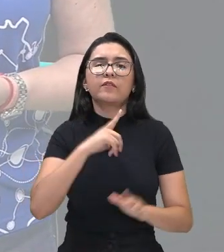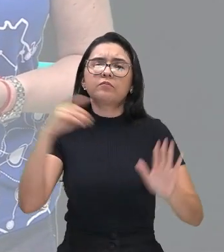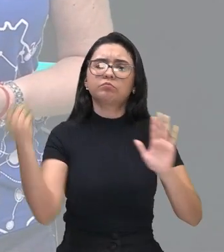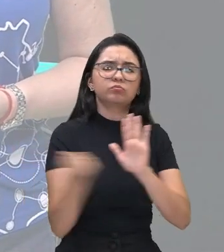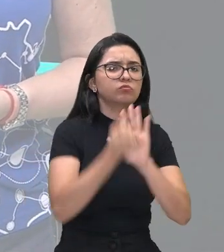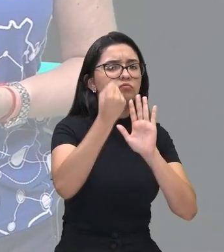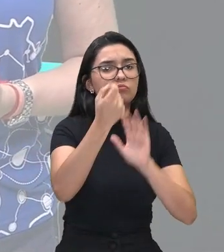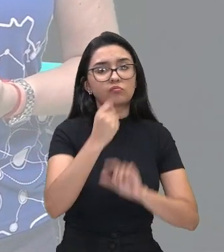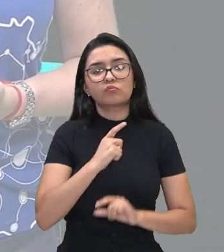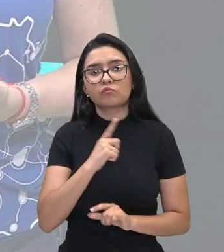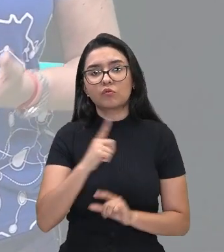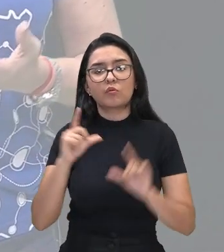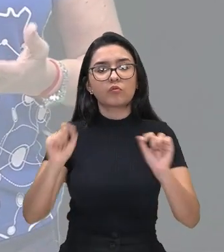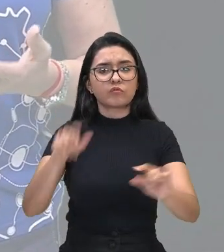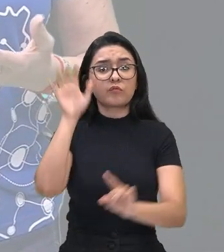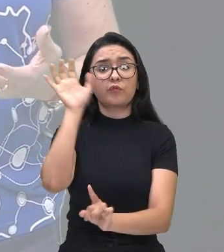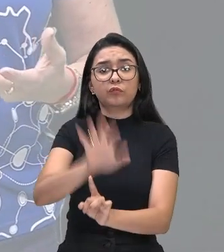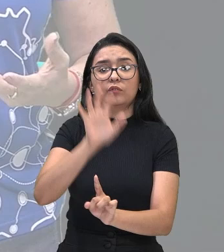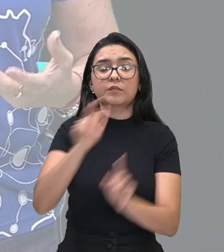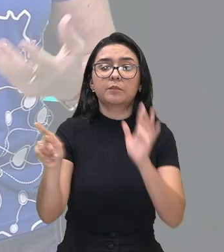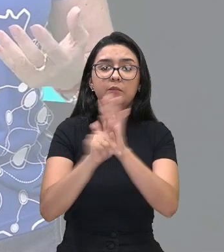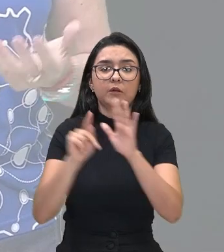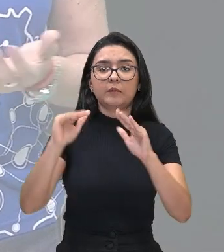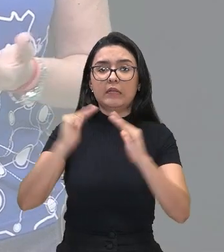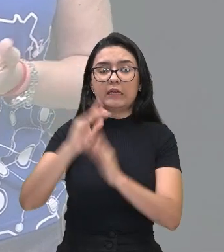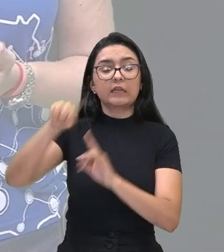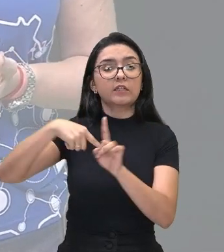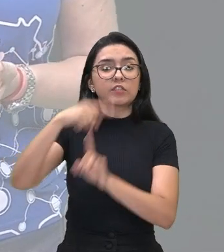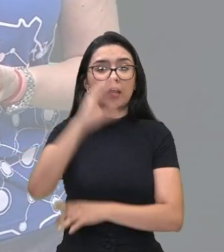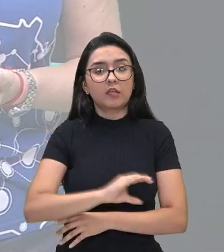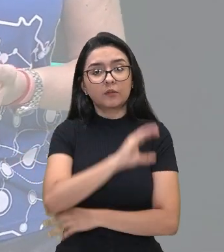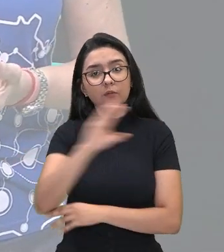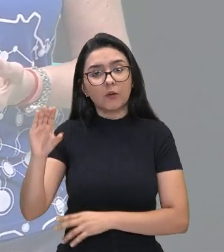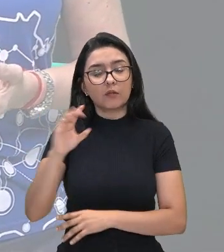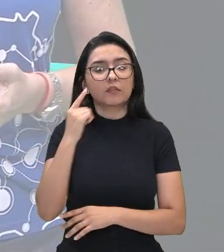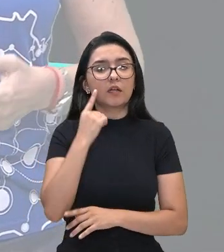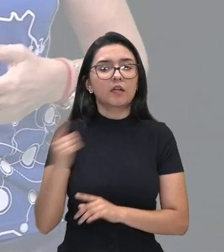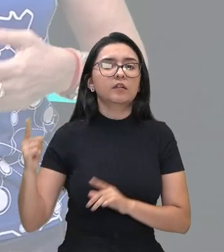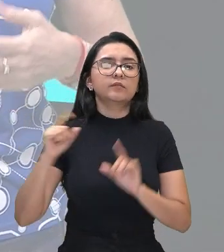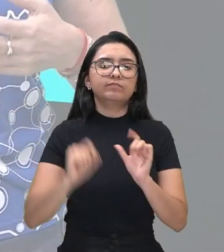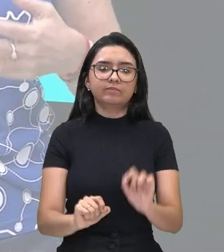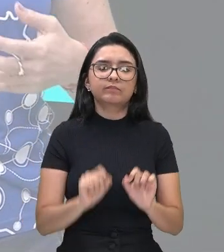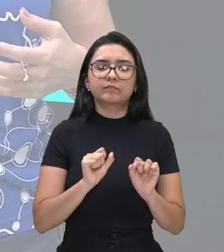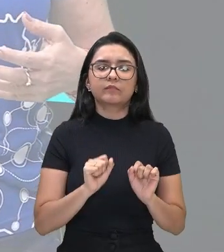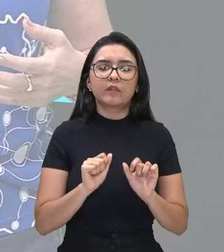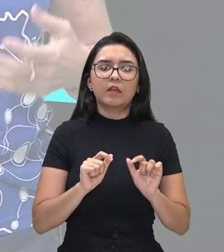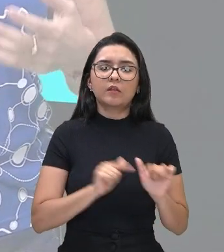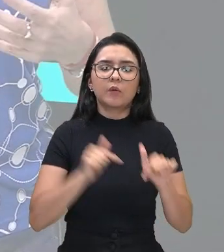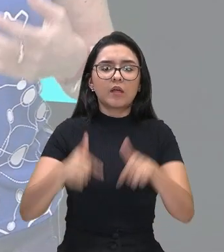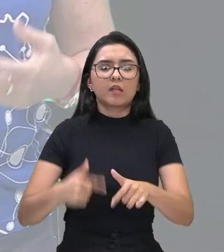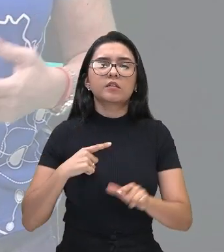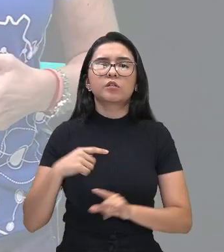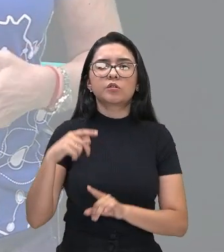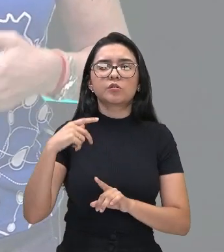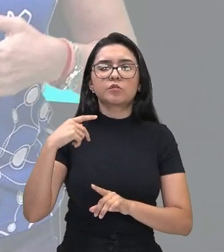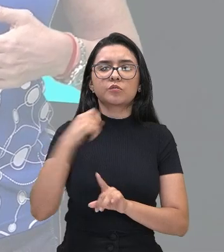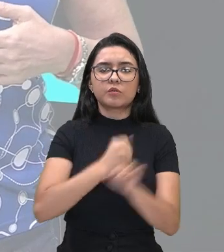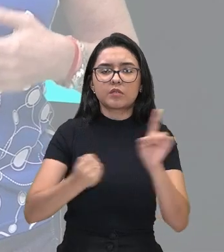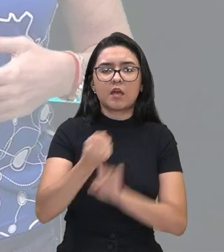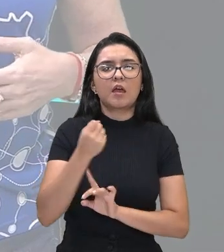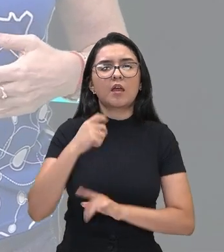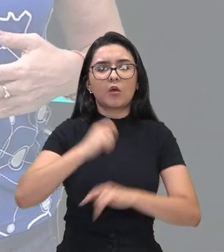por uma forte influência da Igreja Católica. Esta atuava nos aspectos sociais,